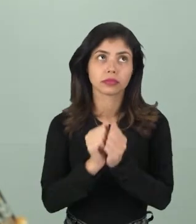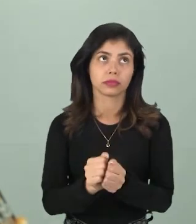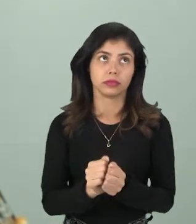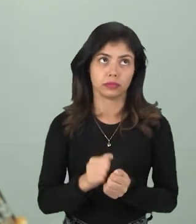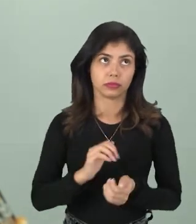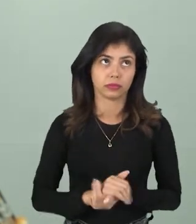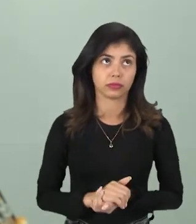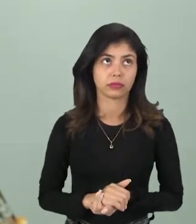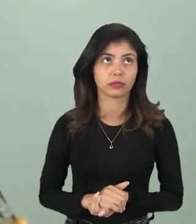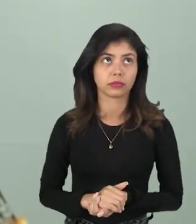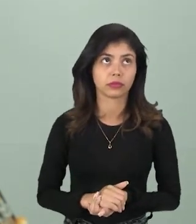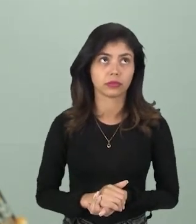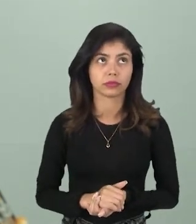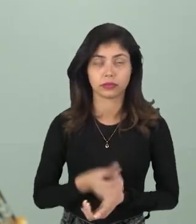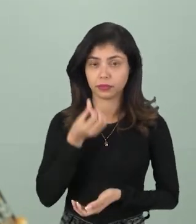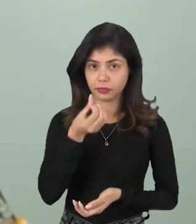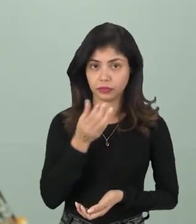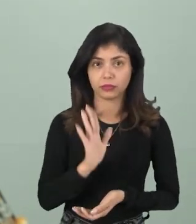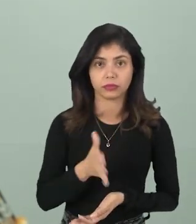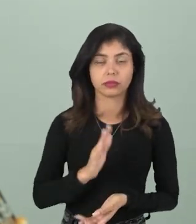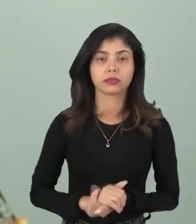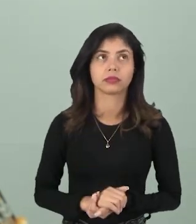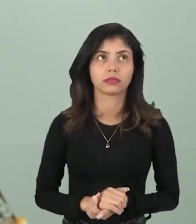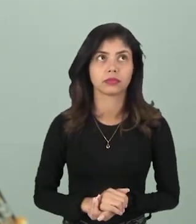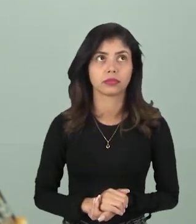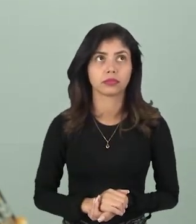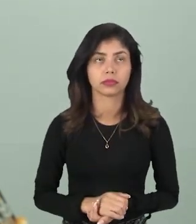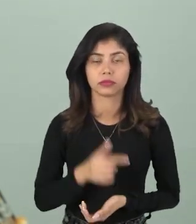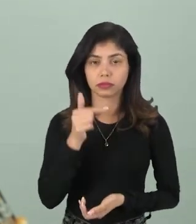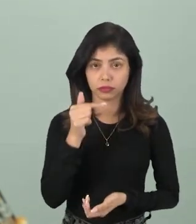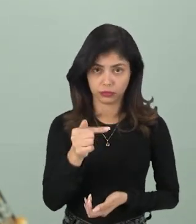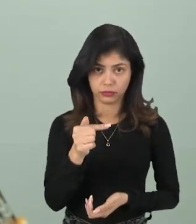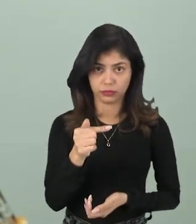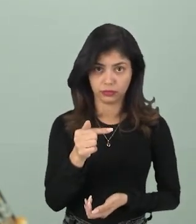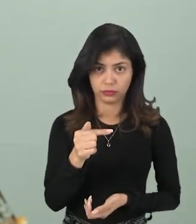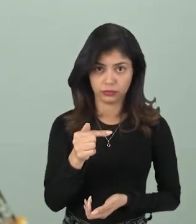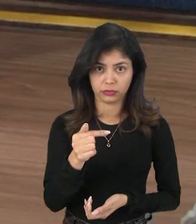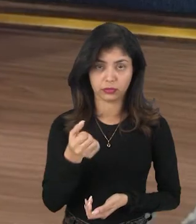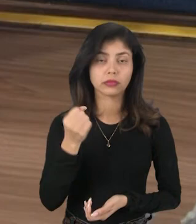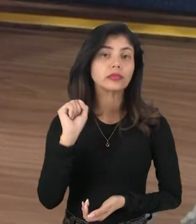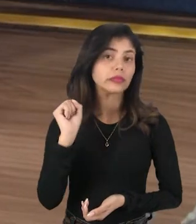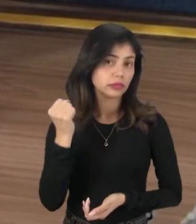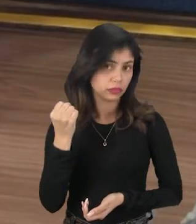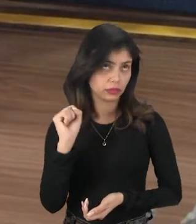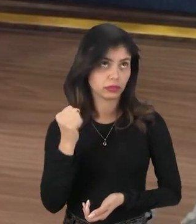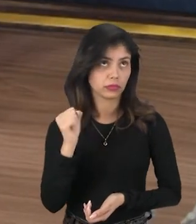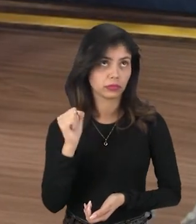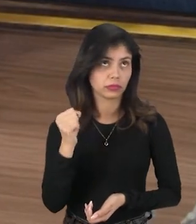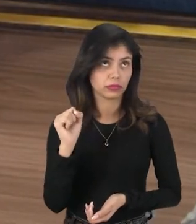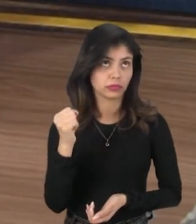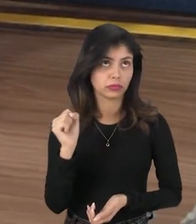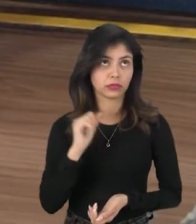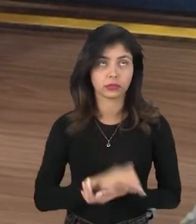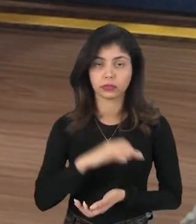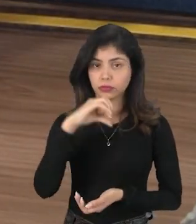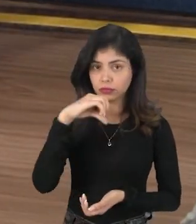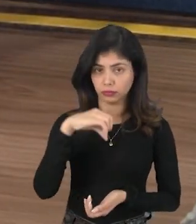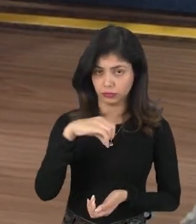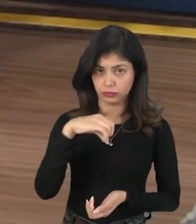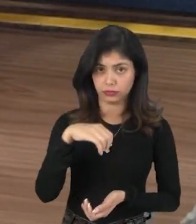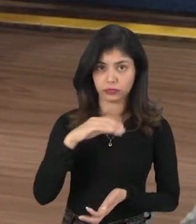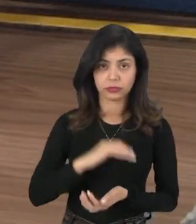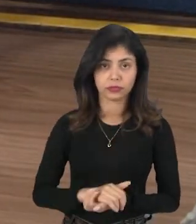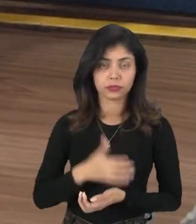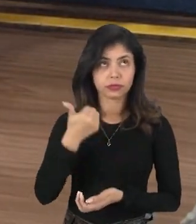juntos vamos ajudar a Laura nós temos seis vamos contar a partir 7 8